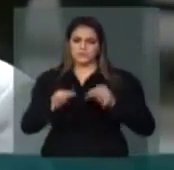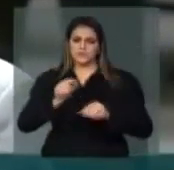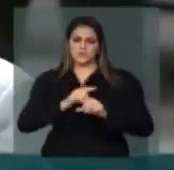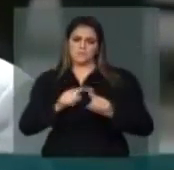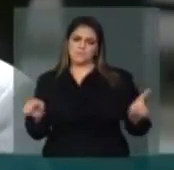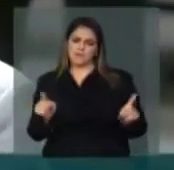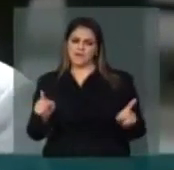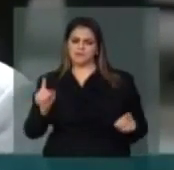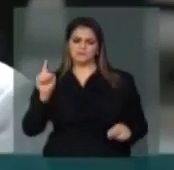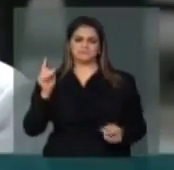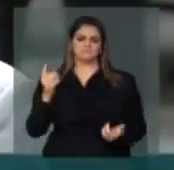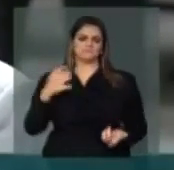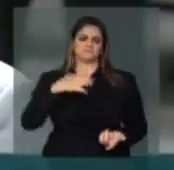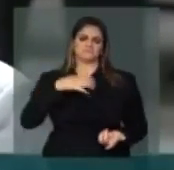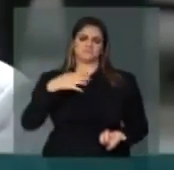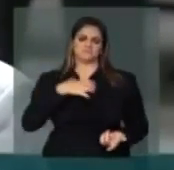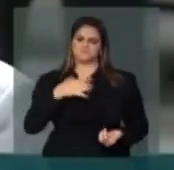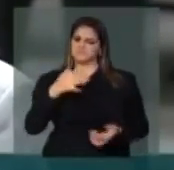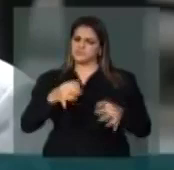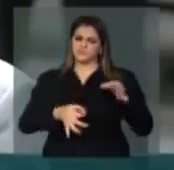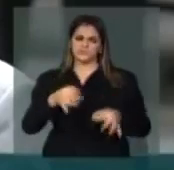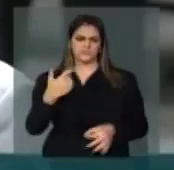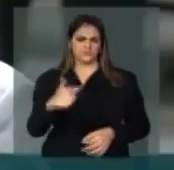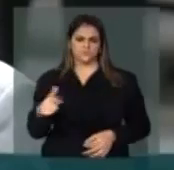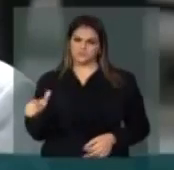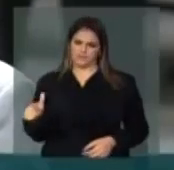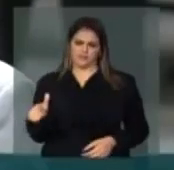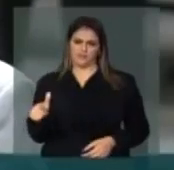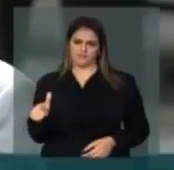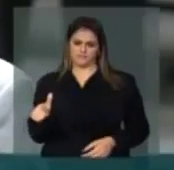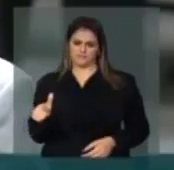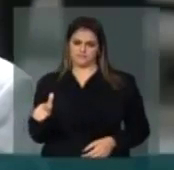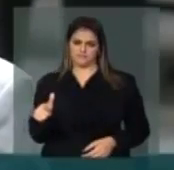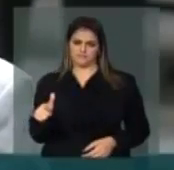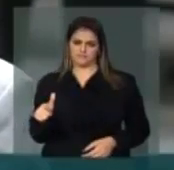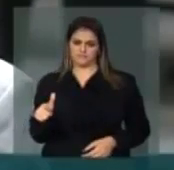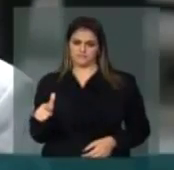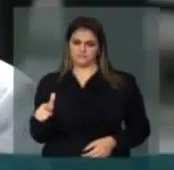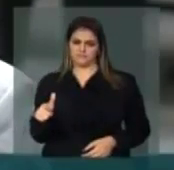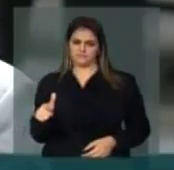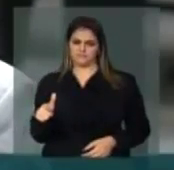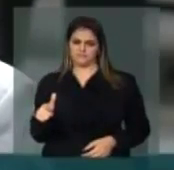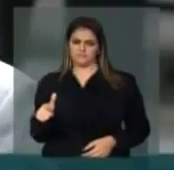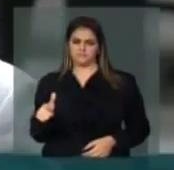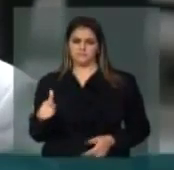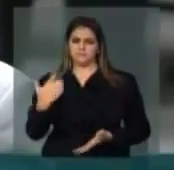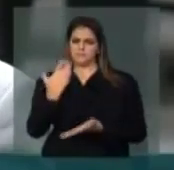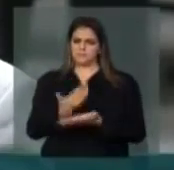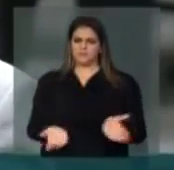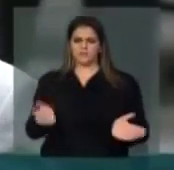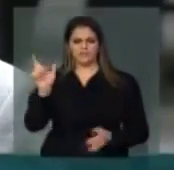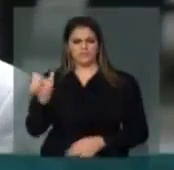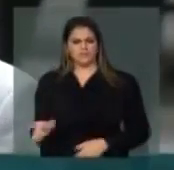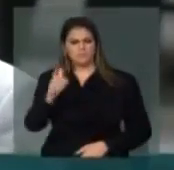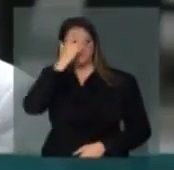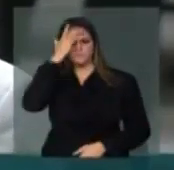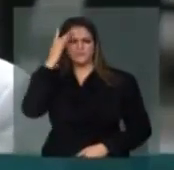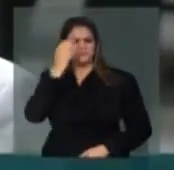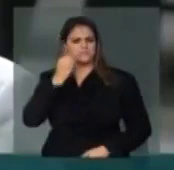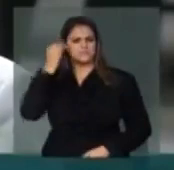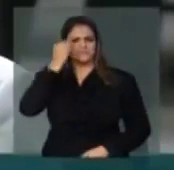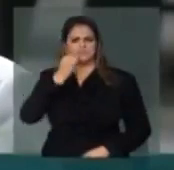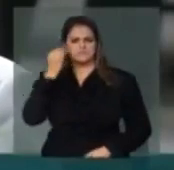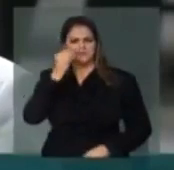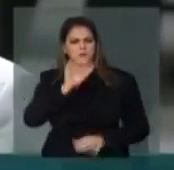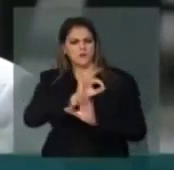feito de forma injusta e privando a Justiça do Rio de alguém que tem enorme